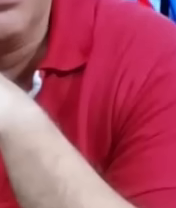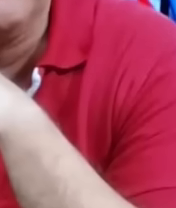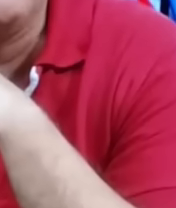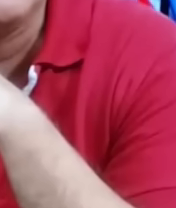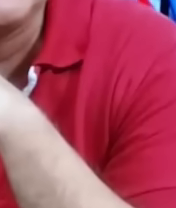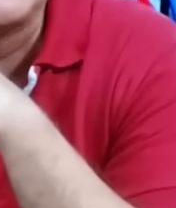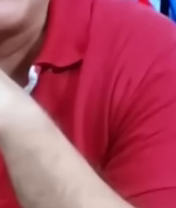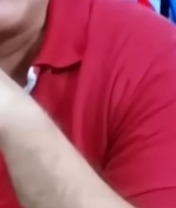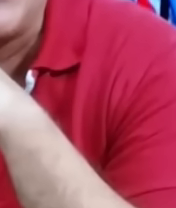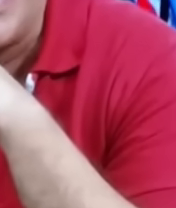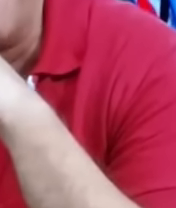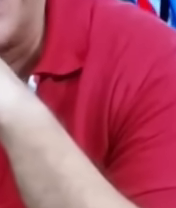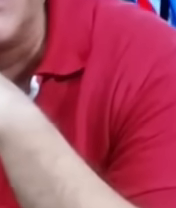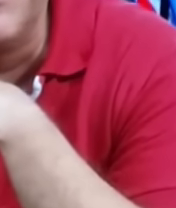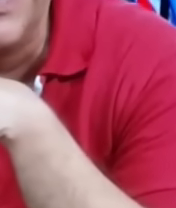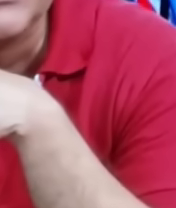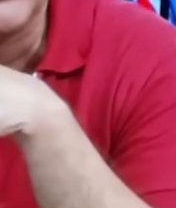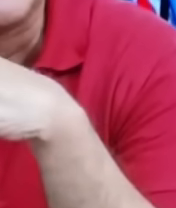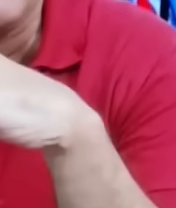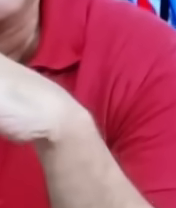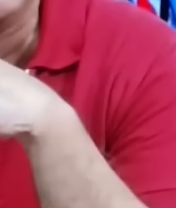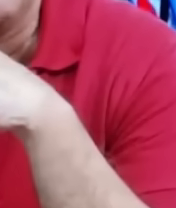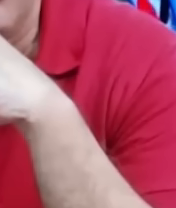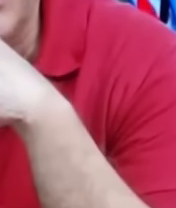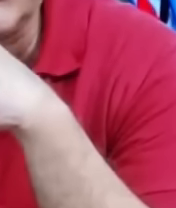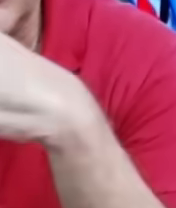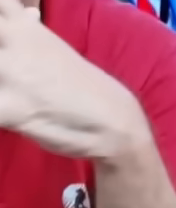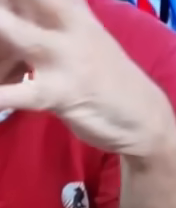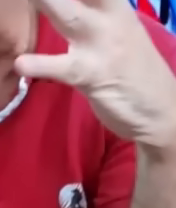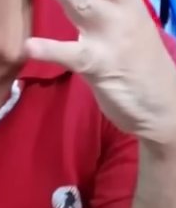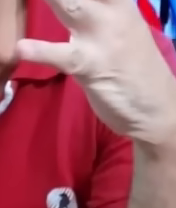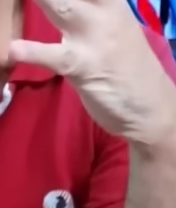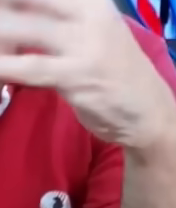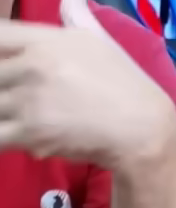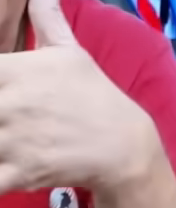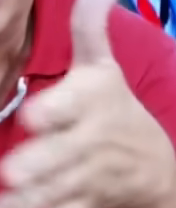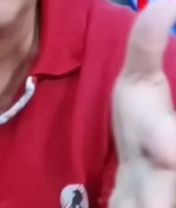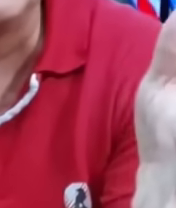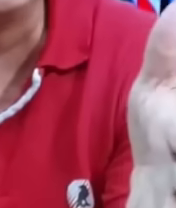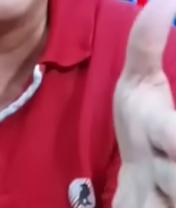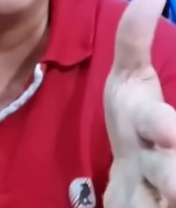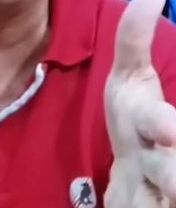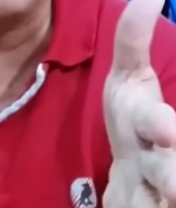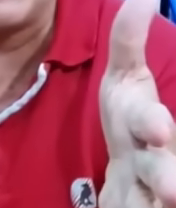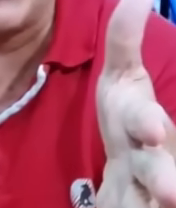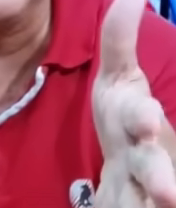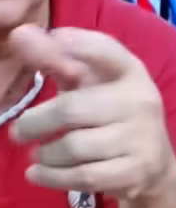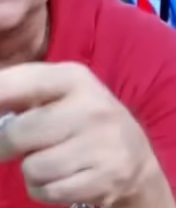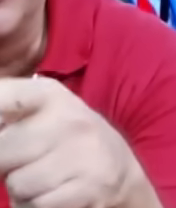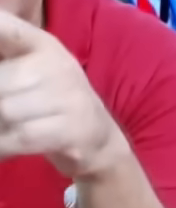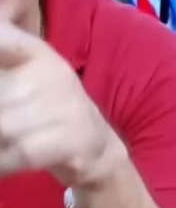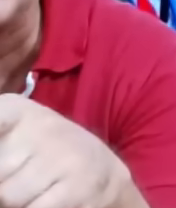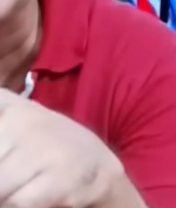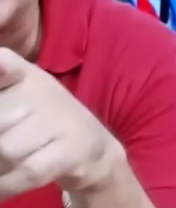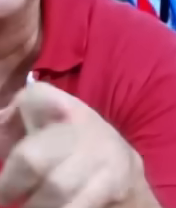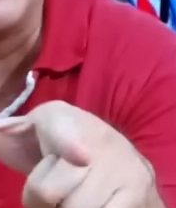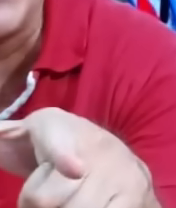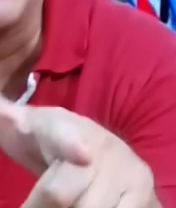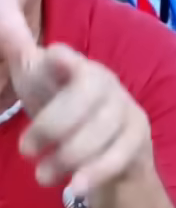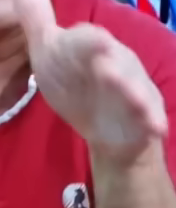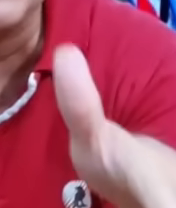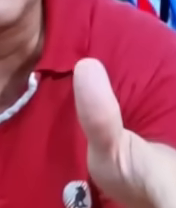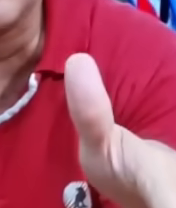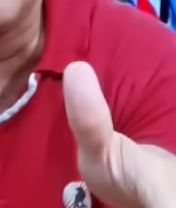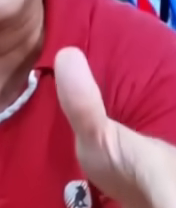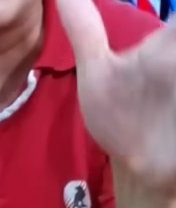Sensacional. Paulo Pimenta acaba de vez com o tal do Oni Soares, o que já era esperado. Gostou? Mete o dedo no